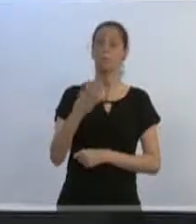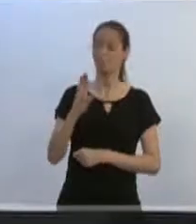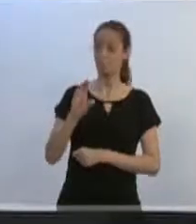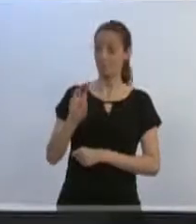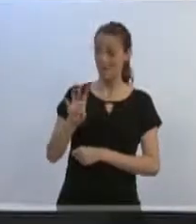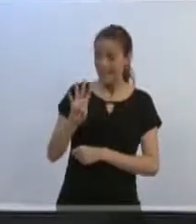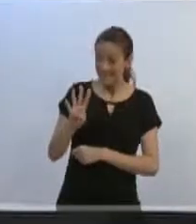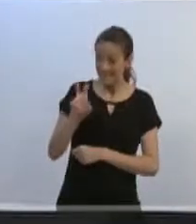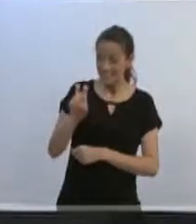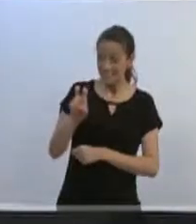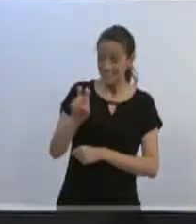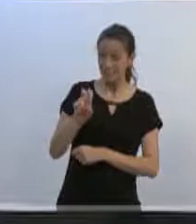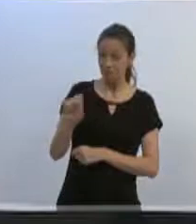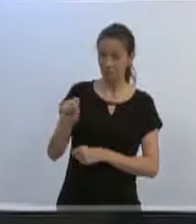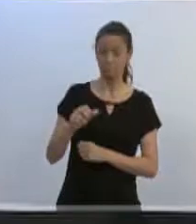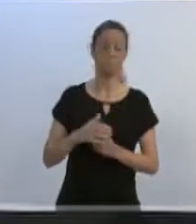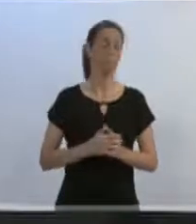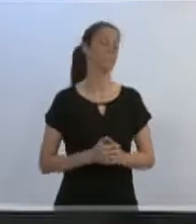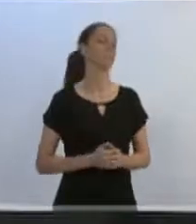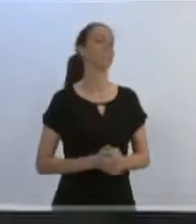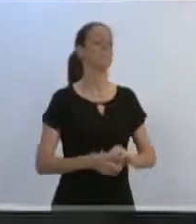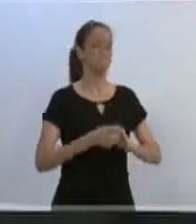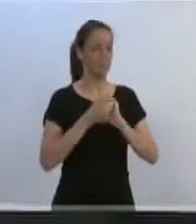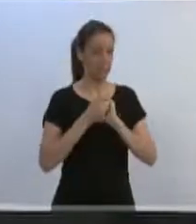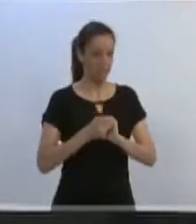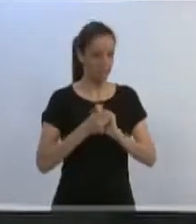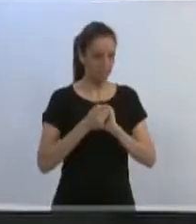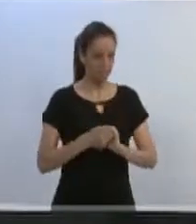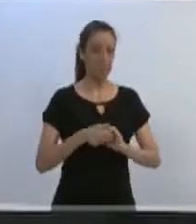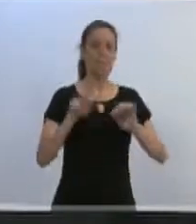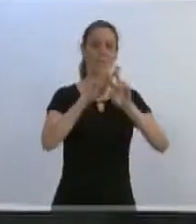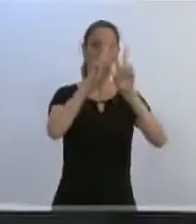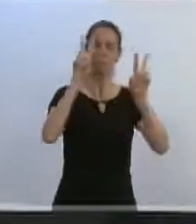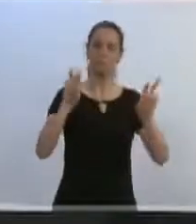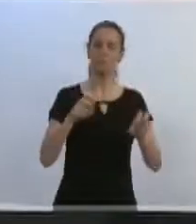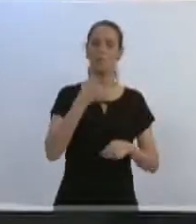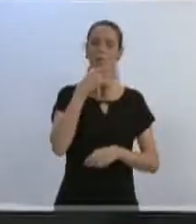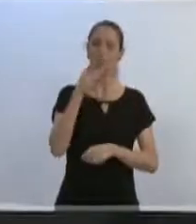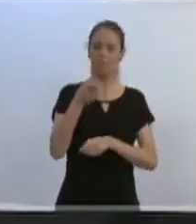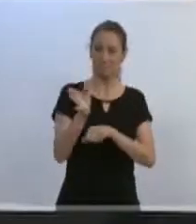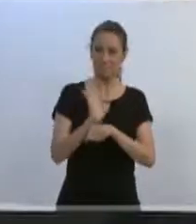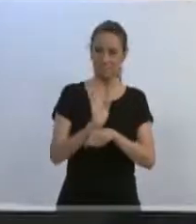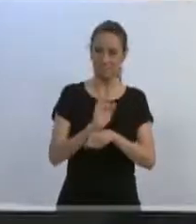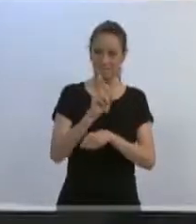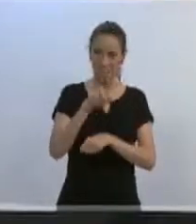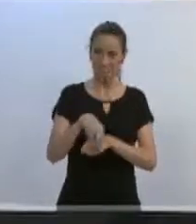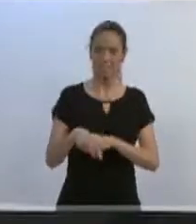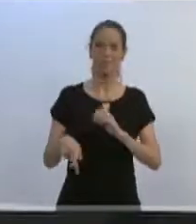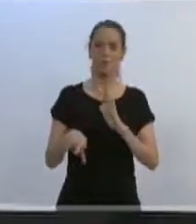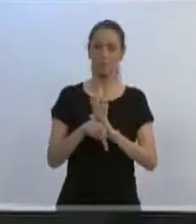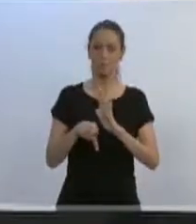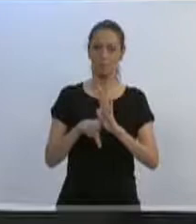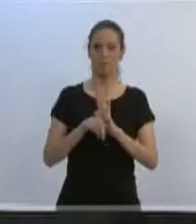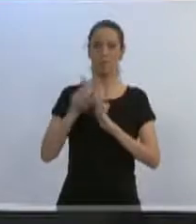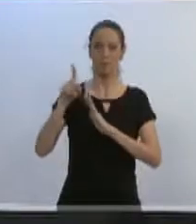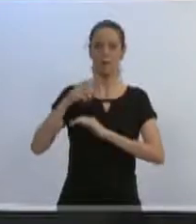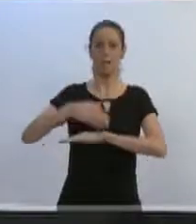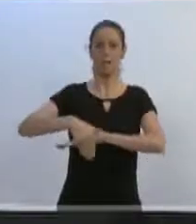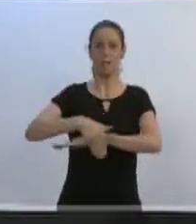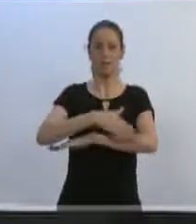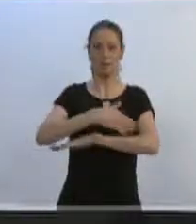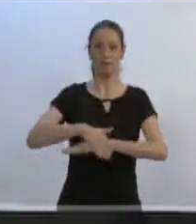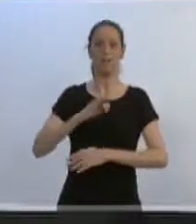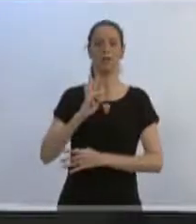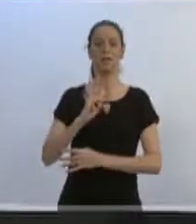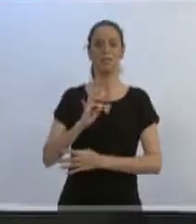parabéns por trazer esse tema as imagens se não me engano durante do tinhoso isso em nossas tentativas eu